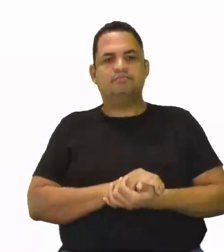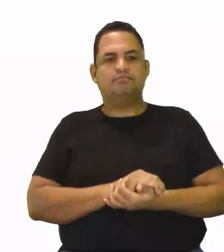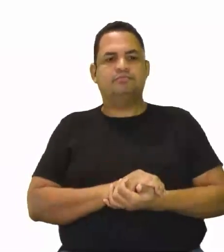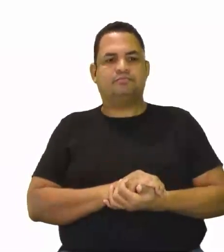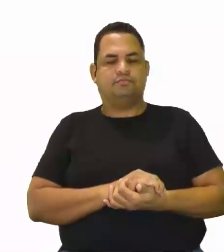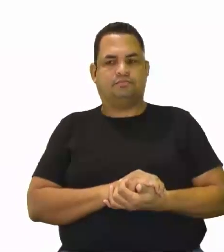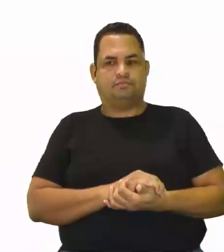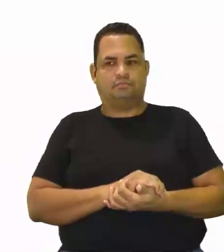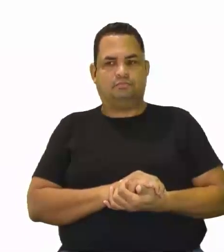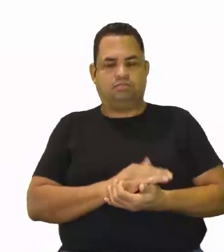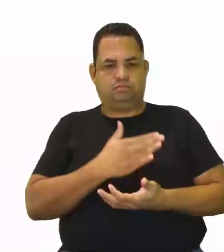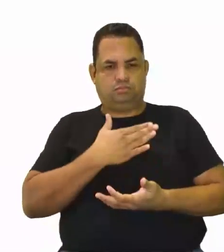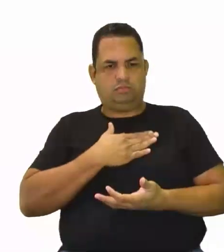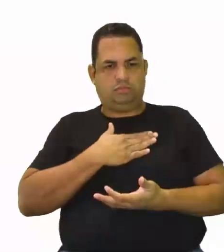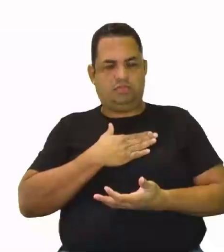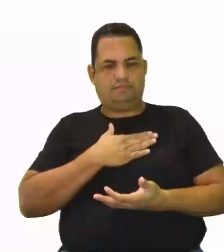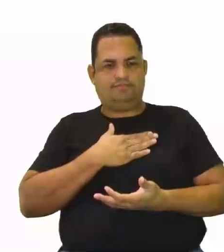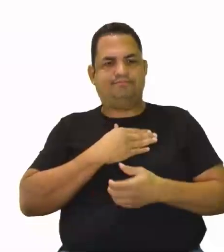Meus queridos,